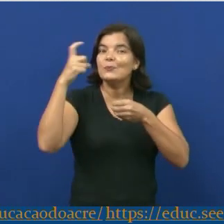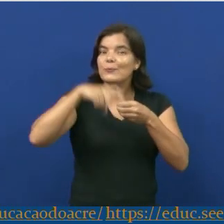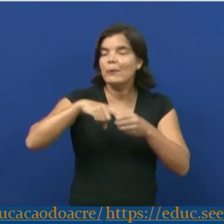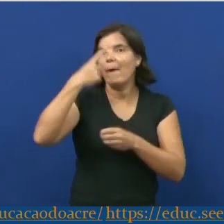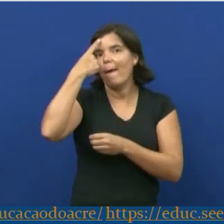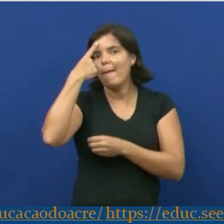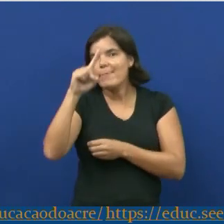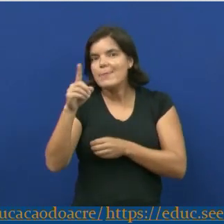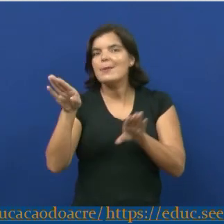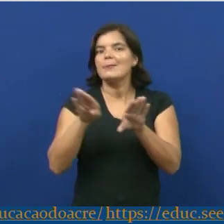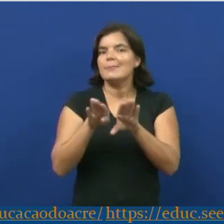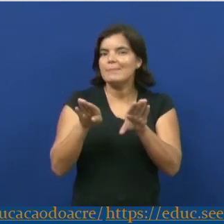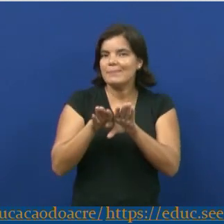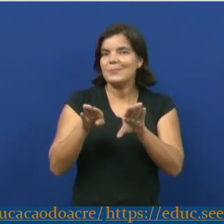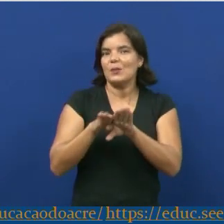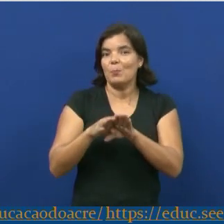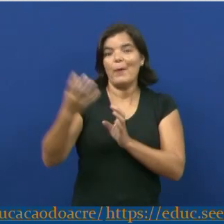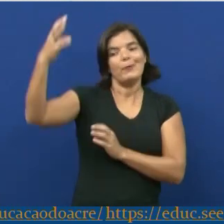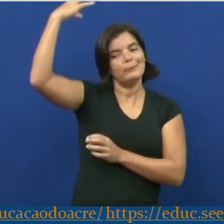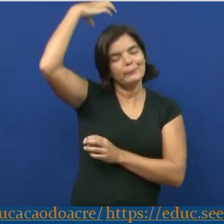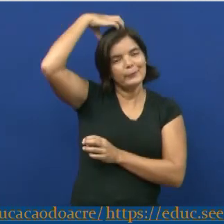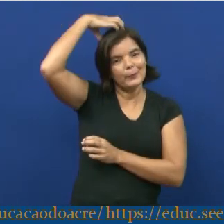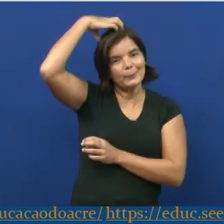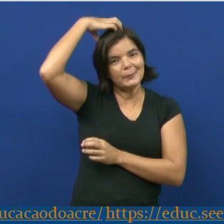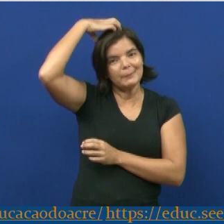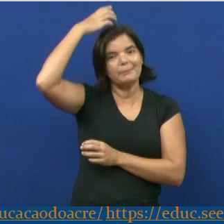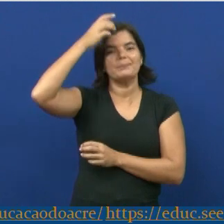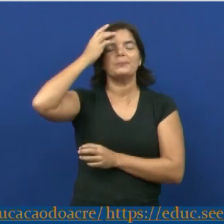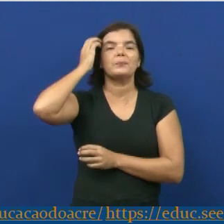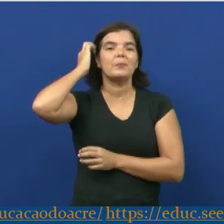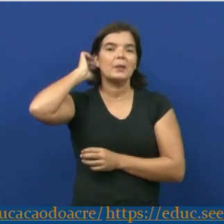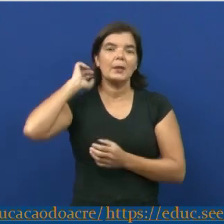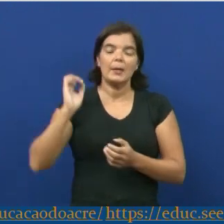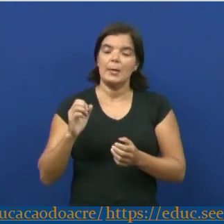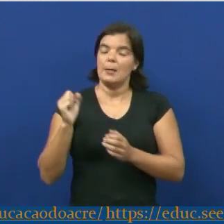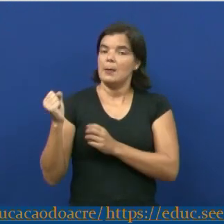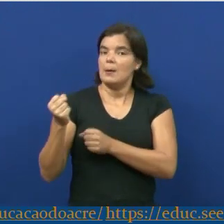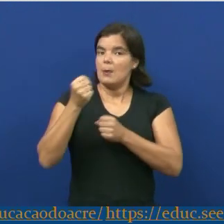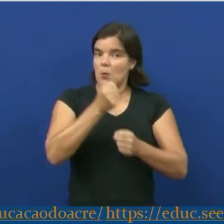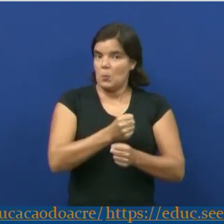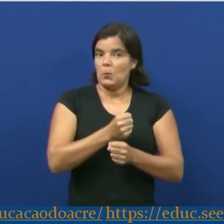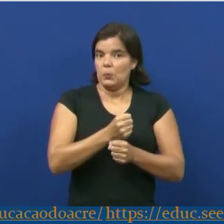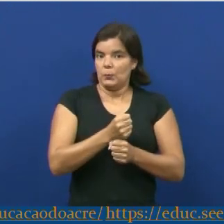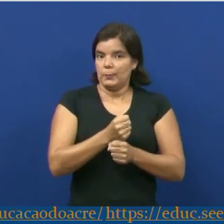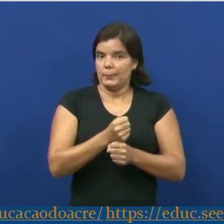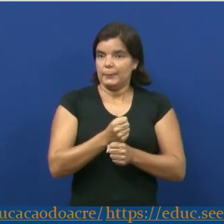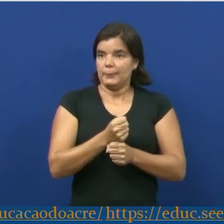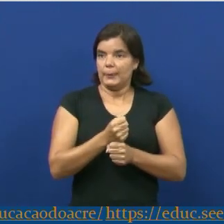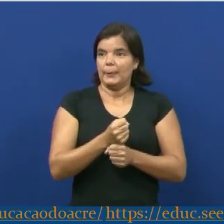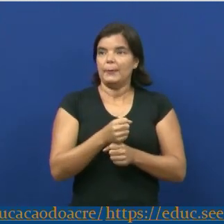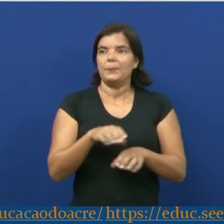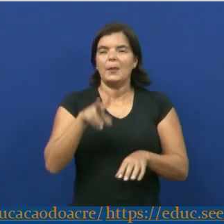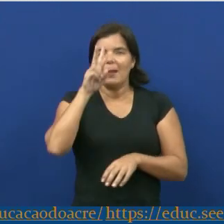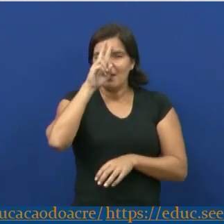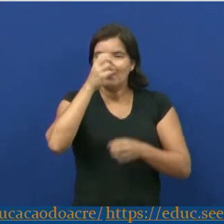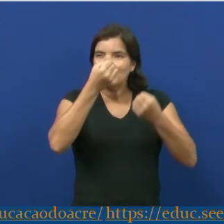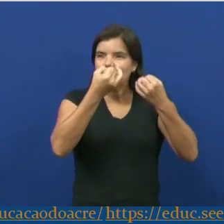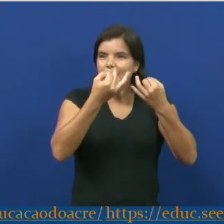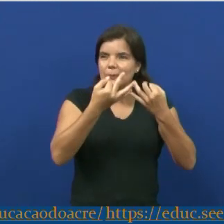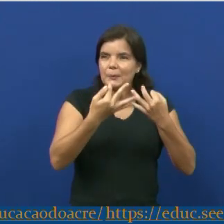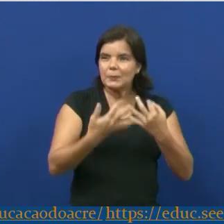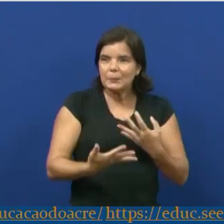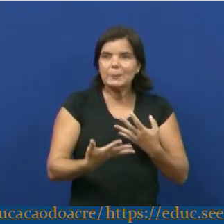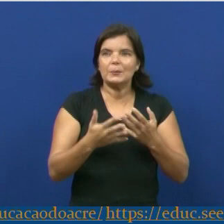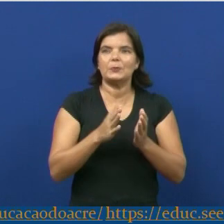essa ideia e vão trazer de volta a monarquia. Ao poder retornam os Stuarts. Lembra que a gente falou